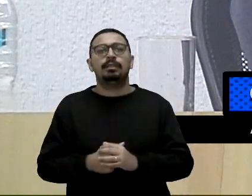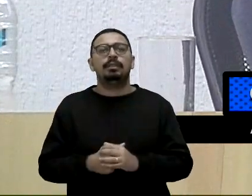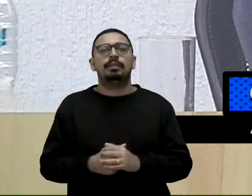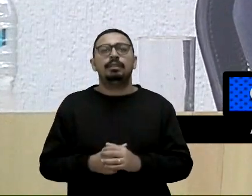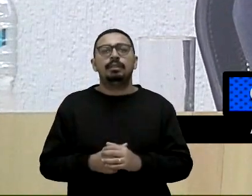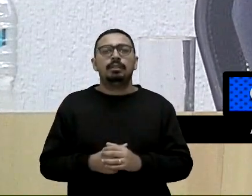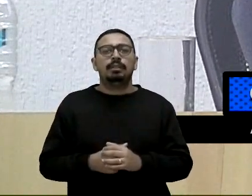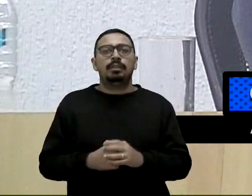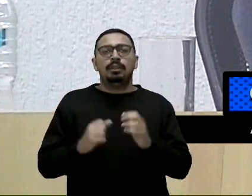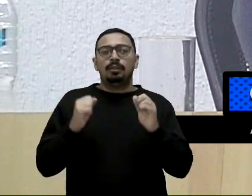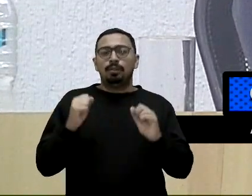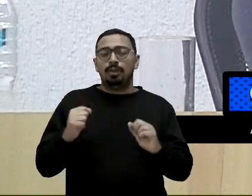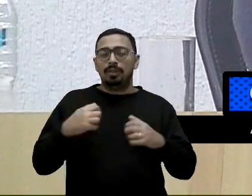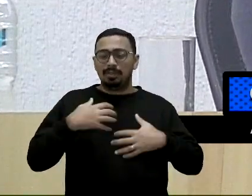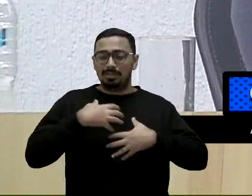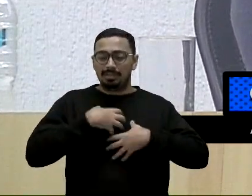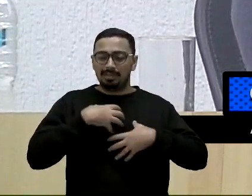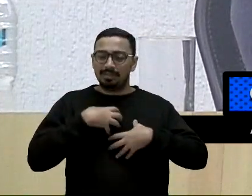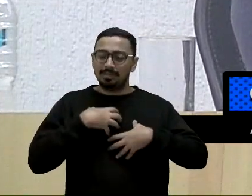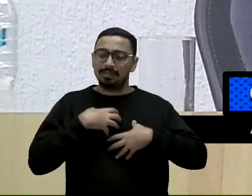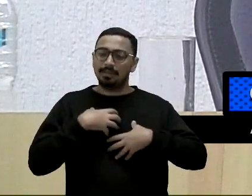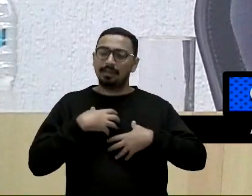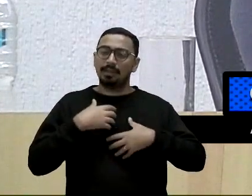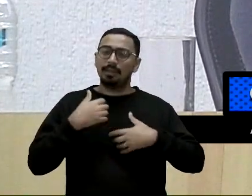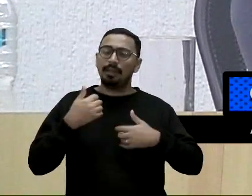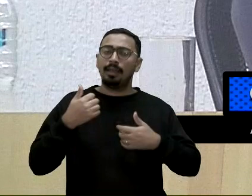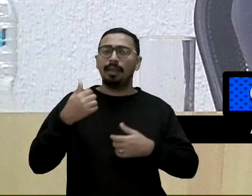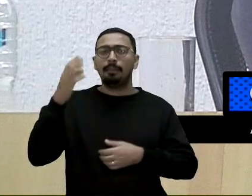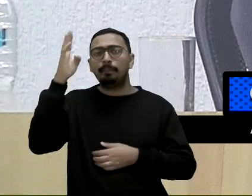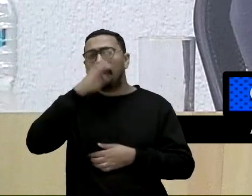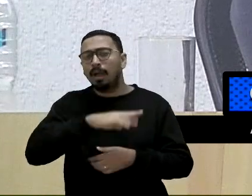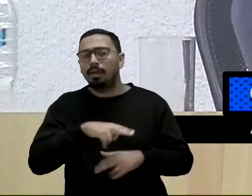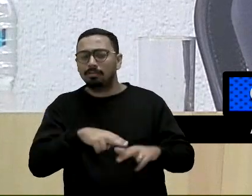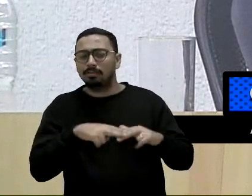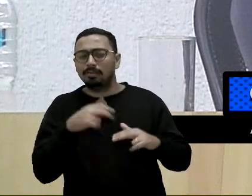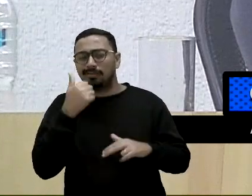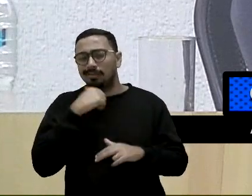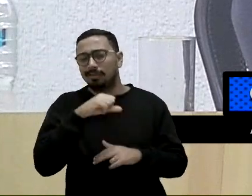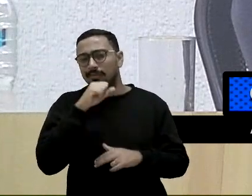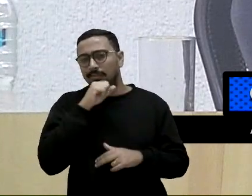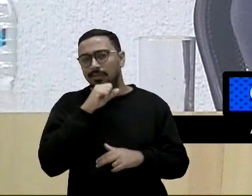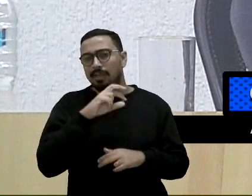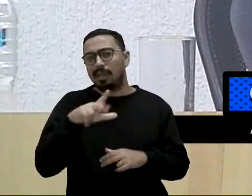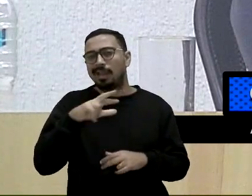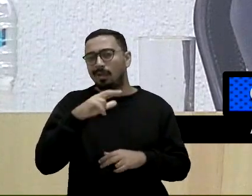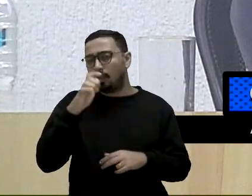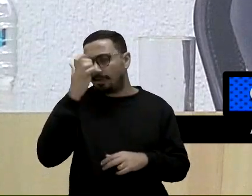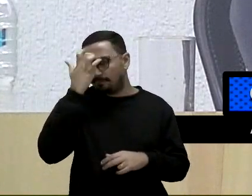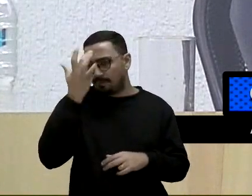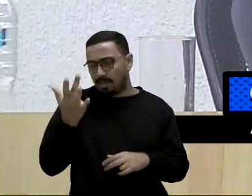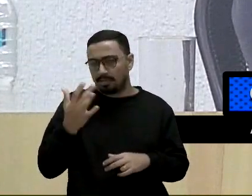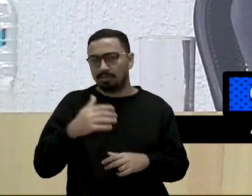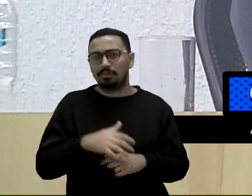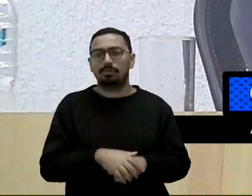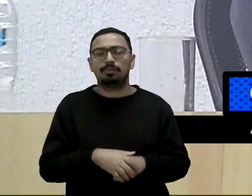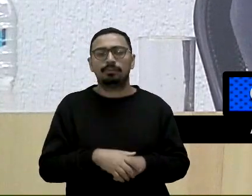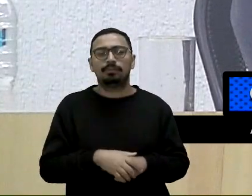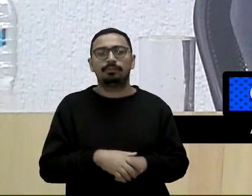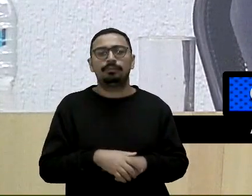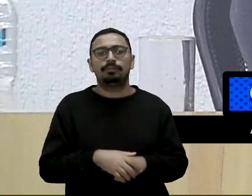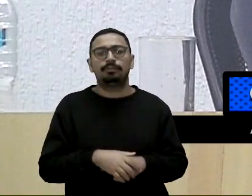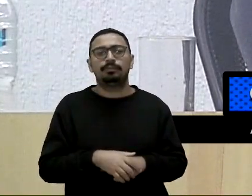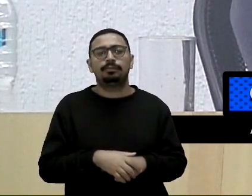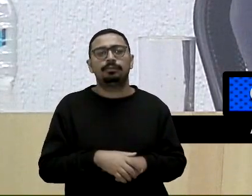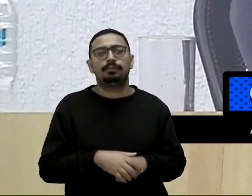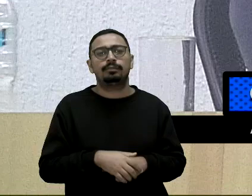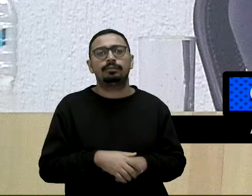que pode ser muito frustrante para a própria mãe, para a própria gestante, né? Não é nada fácil, não é nada,